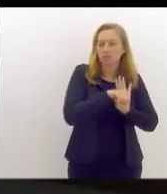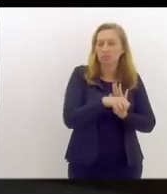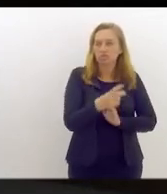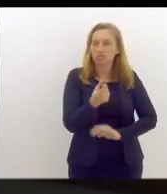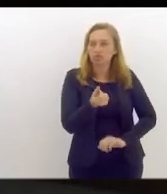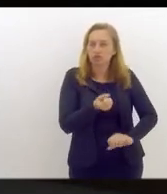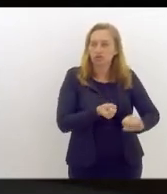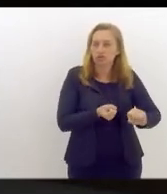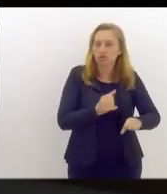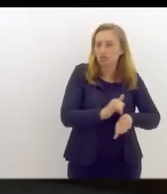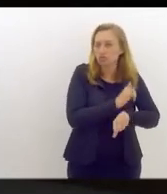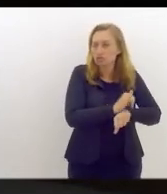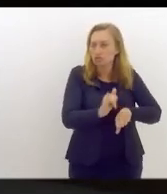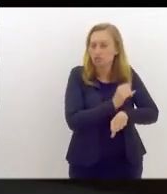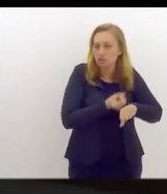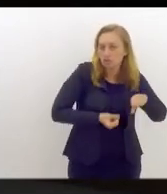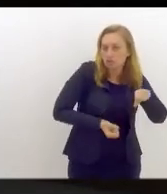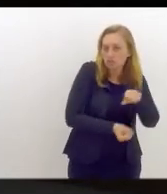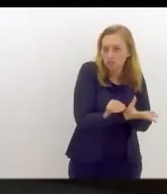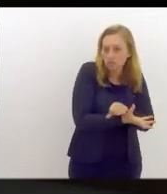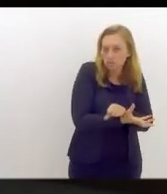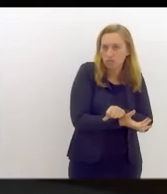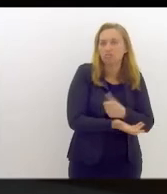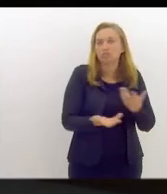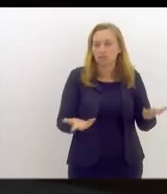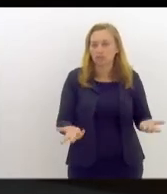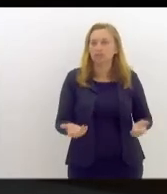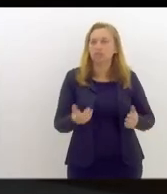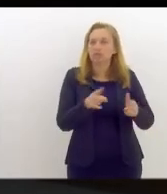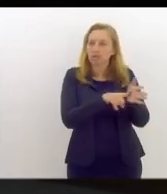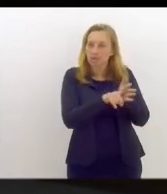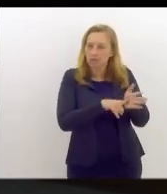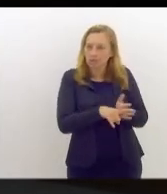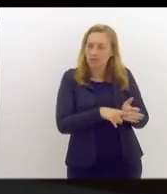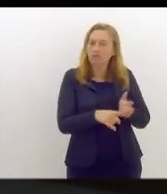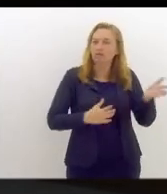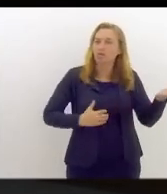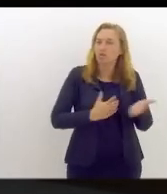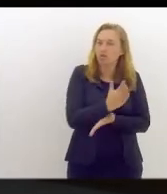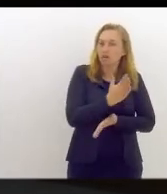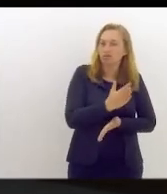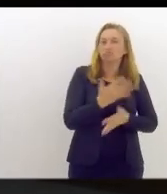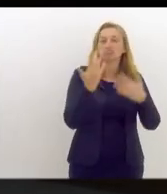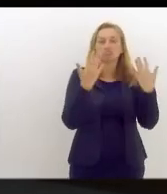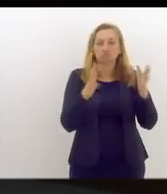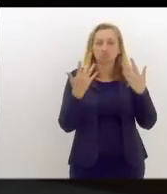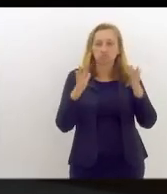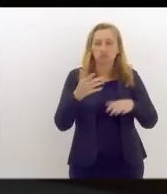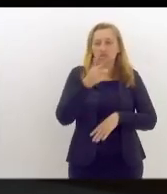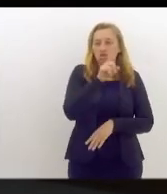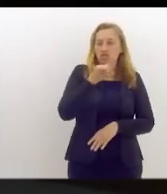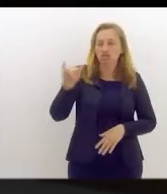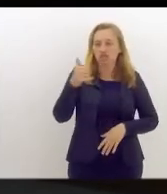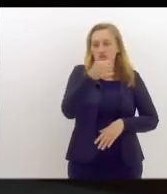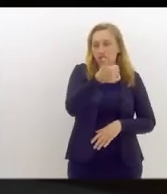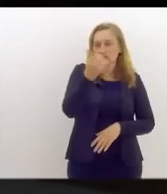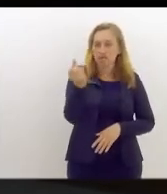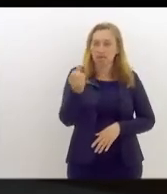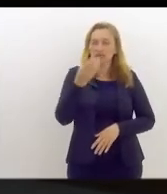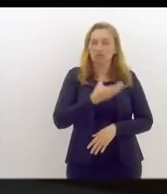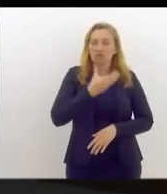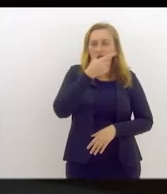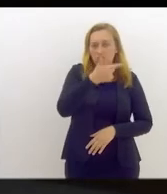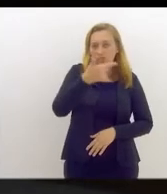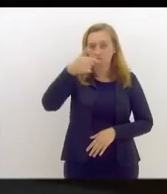e as organizações criminosas uma análise crítica e foi aprovado com louvor no dia 16 de dezembro de